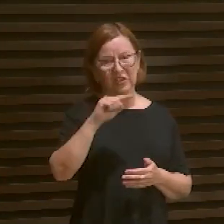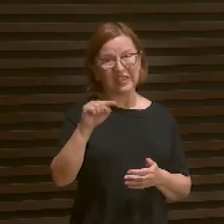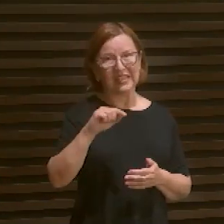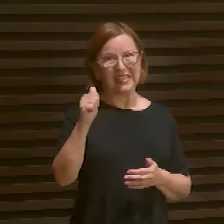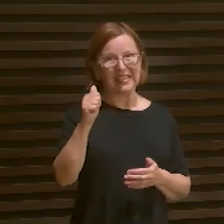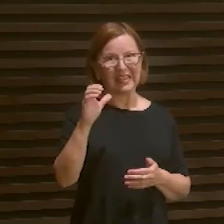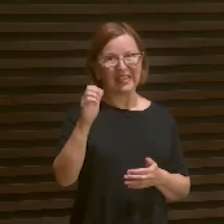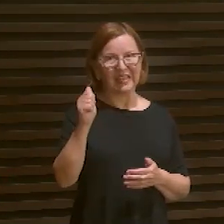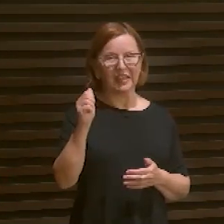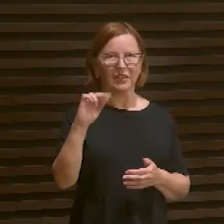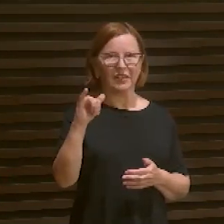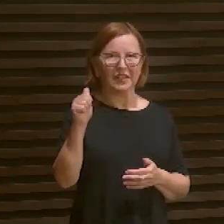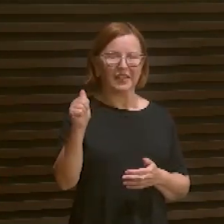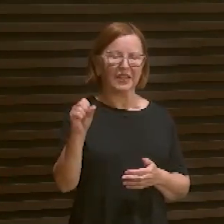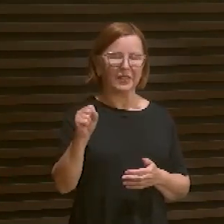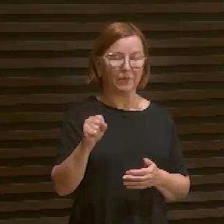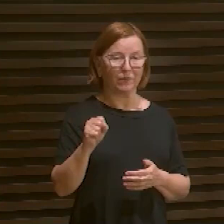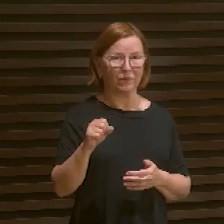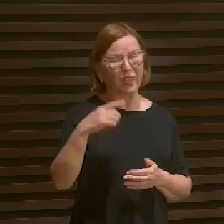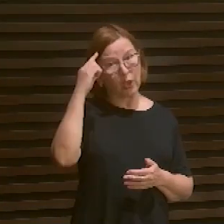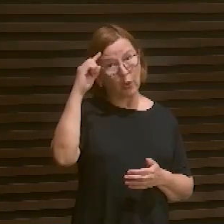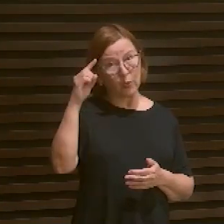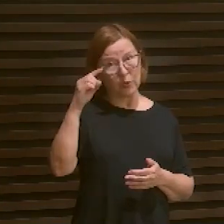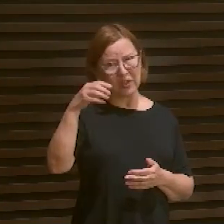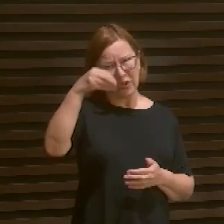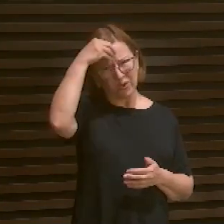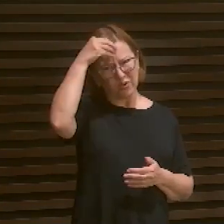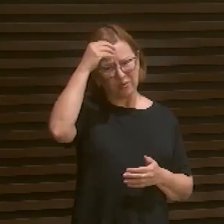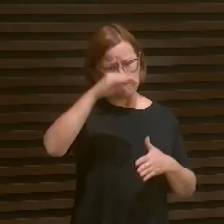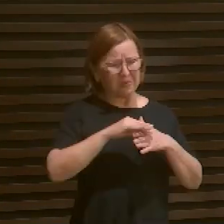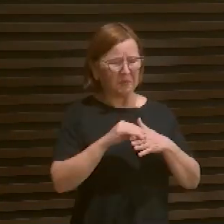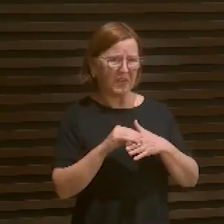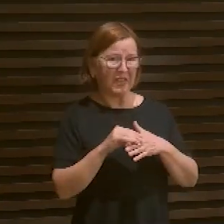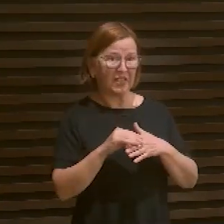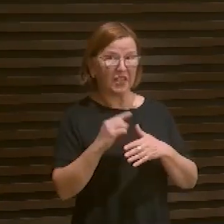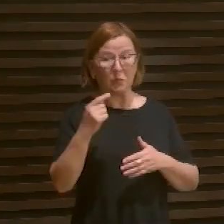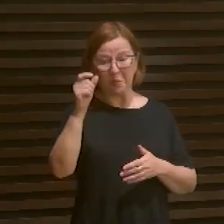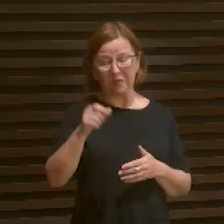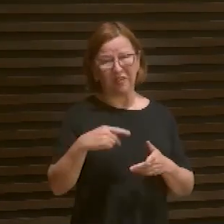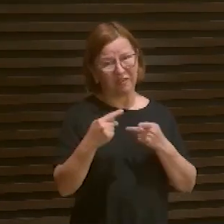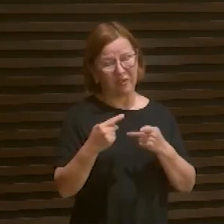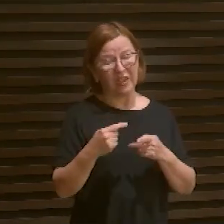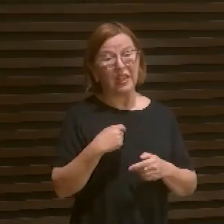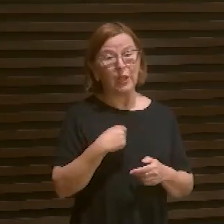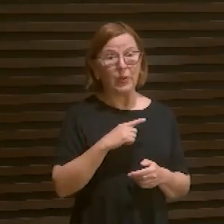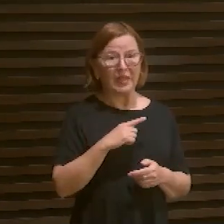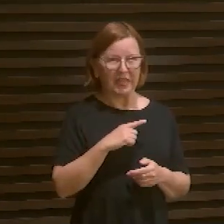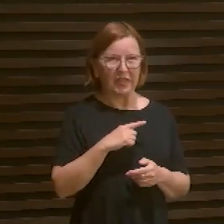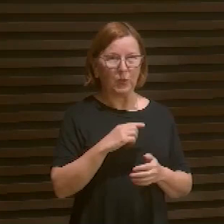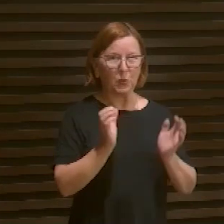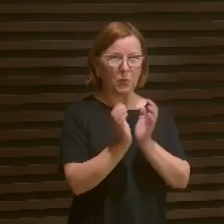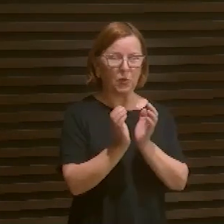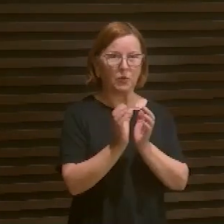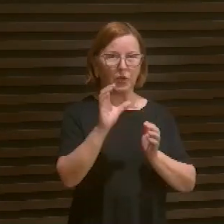o sobrinho dele ficou doente e alguém disse: olha, eu tenho um grupo de copta. Os coptas